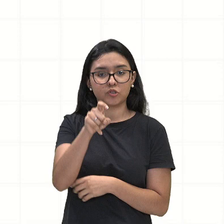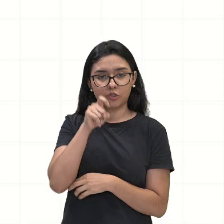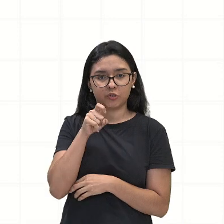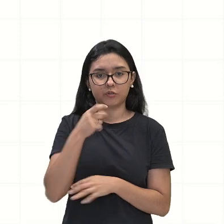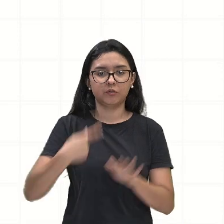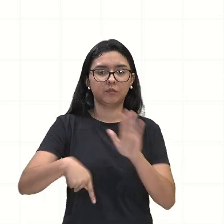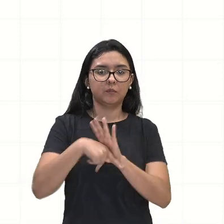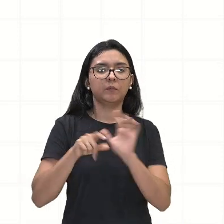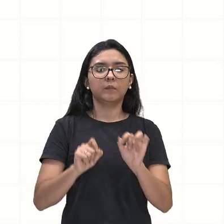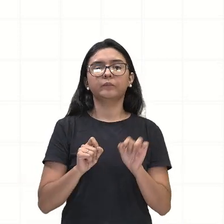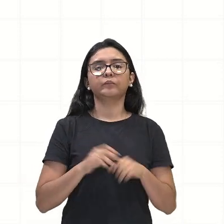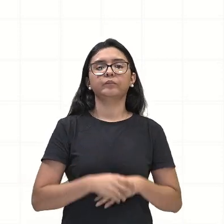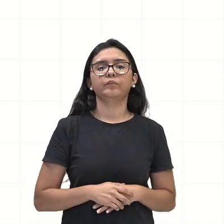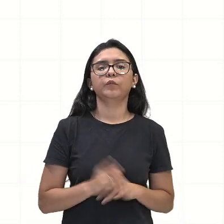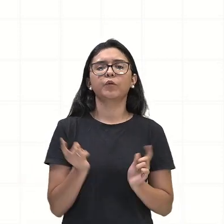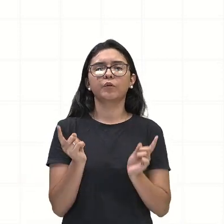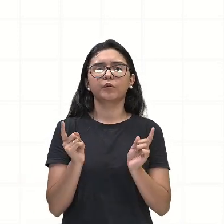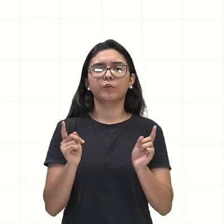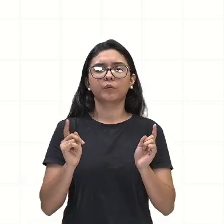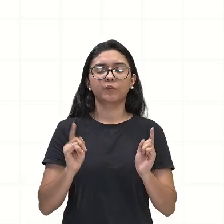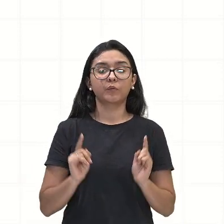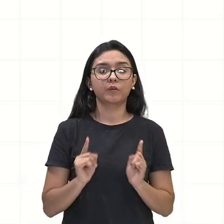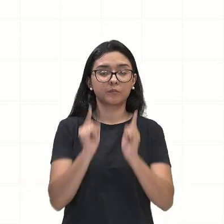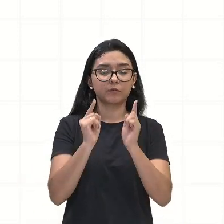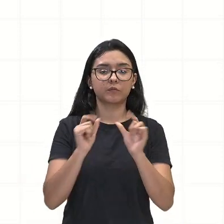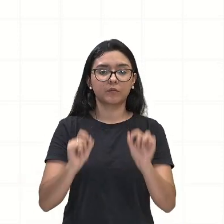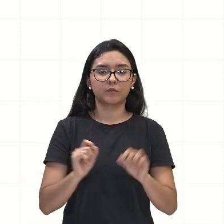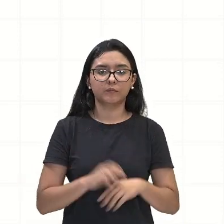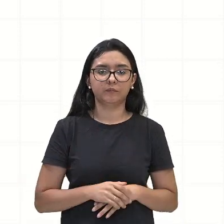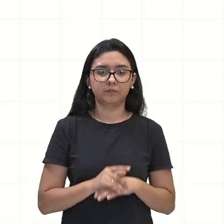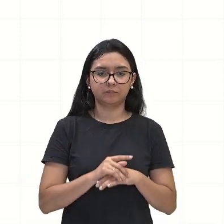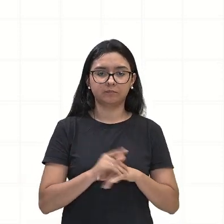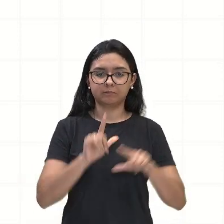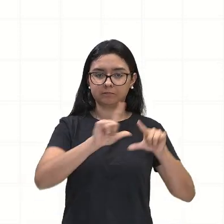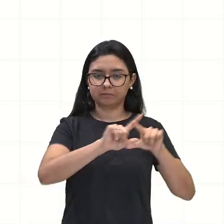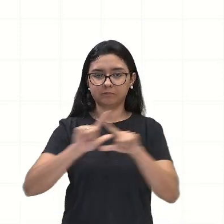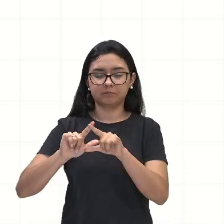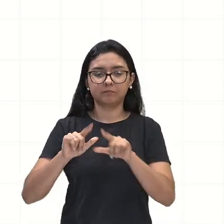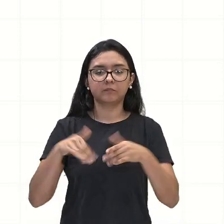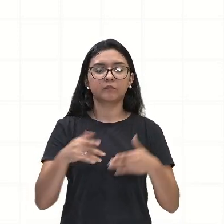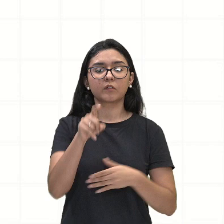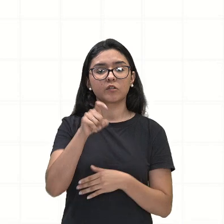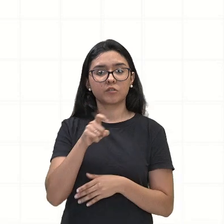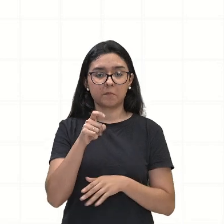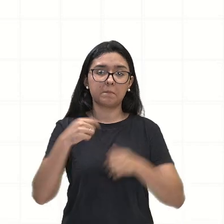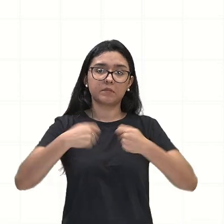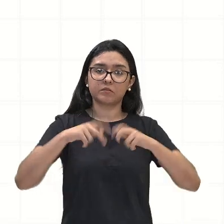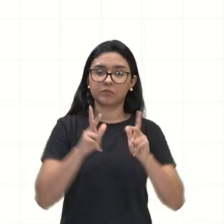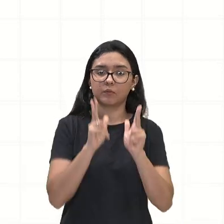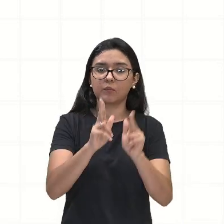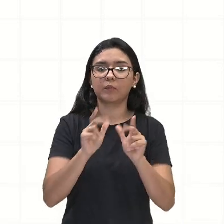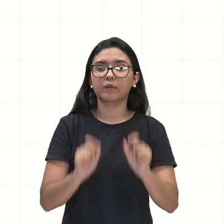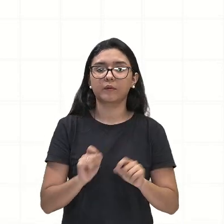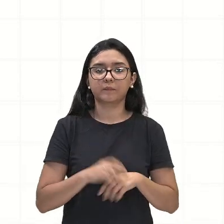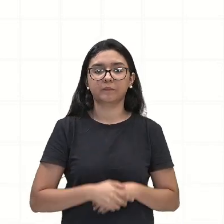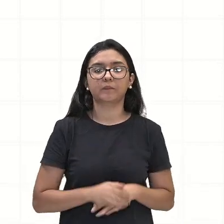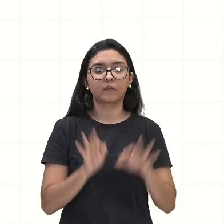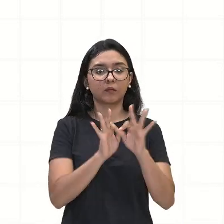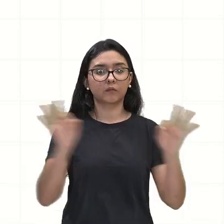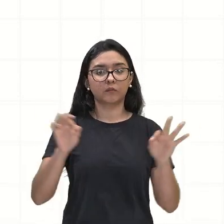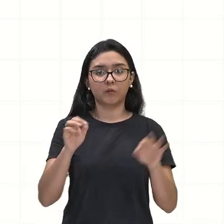estar correspondente aqui, ó. Ok? Então, X vai ter que ser proporcional a quem? Ao